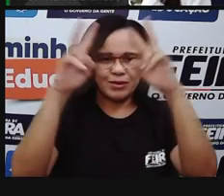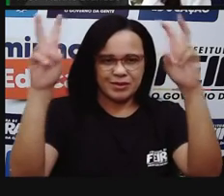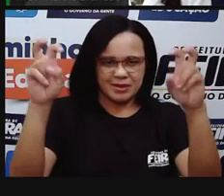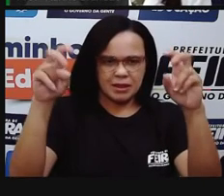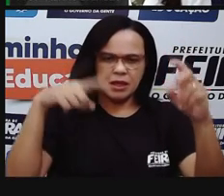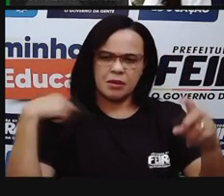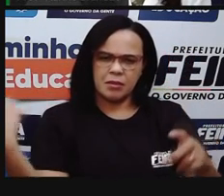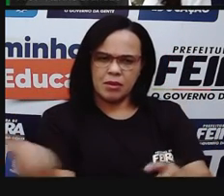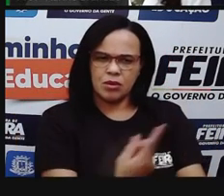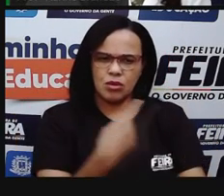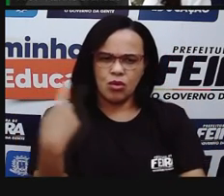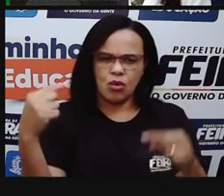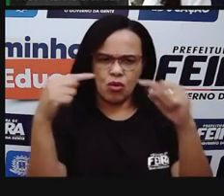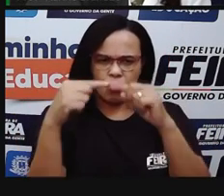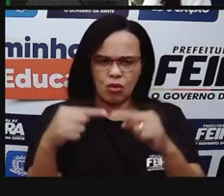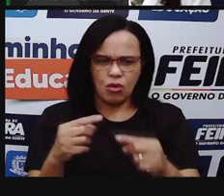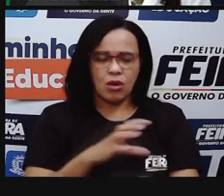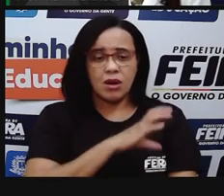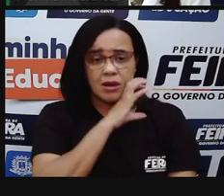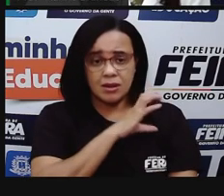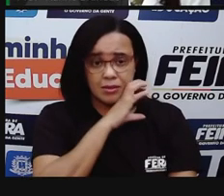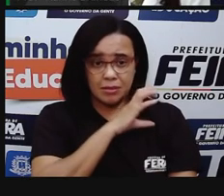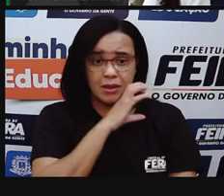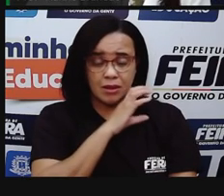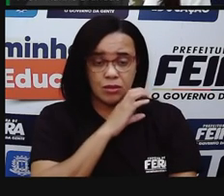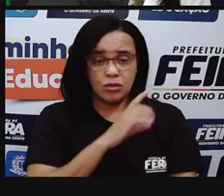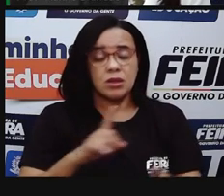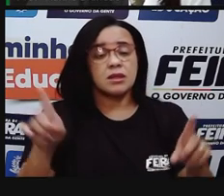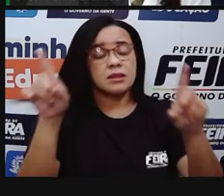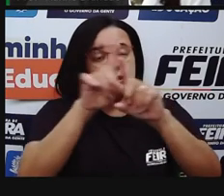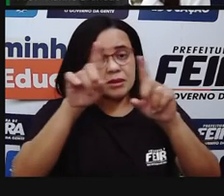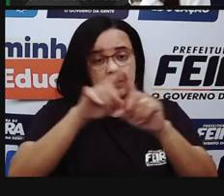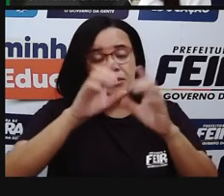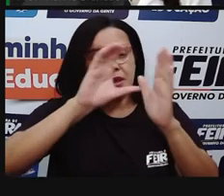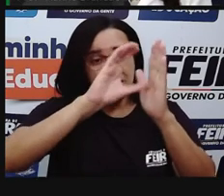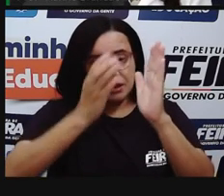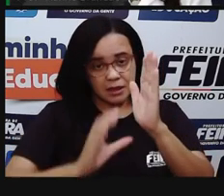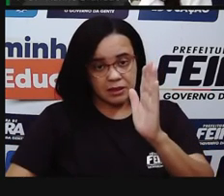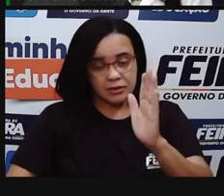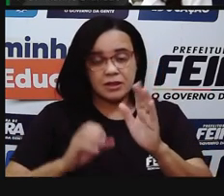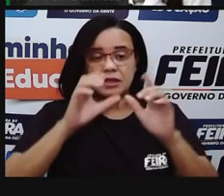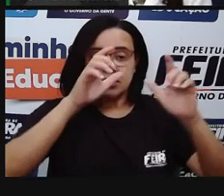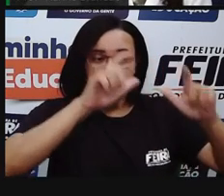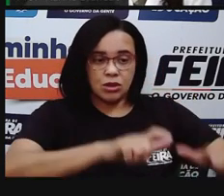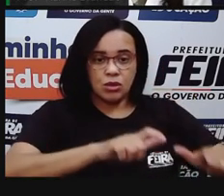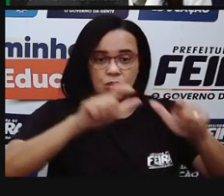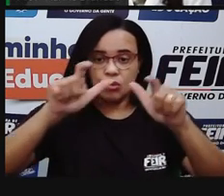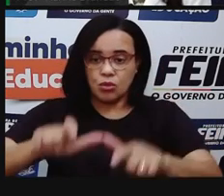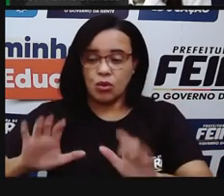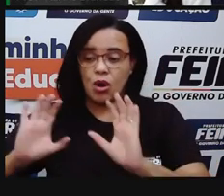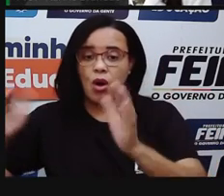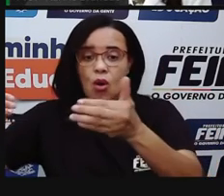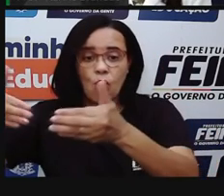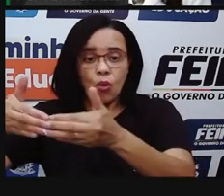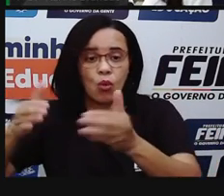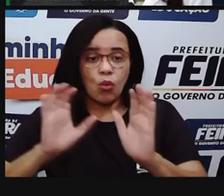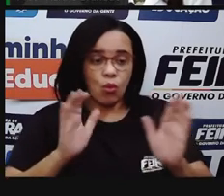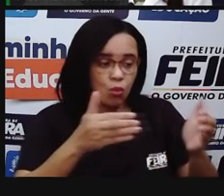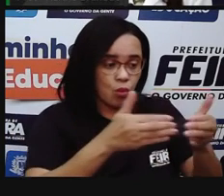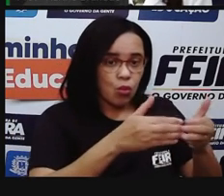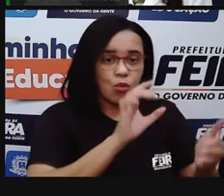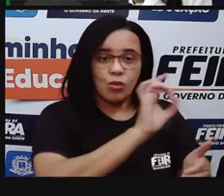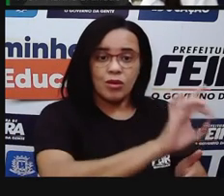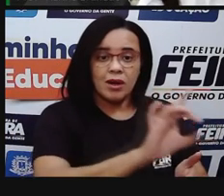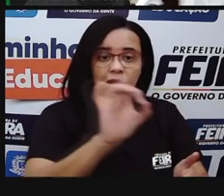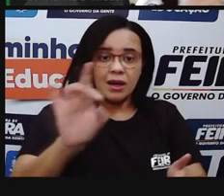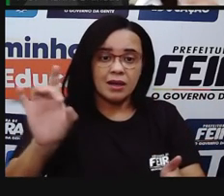estamos classificados, né, biologicamente dentro desse reino animalia, né? E nós observamos um pouco mais